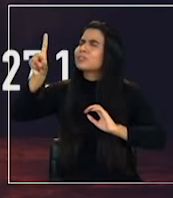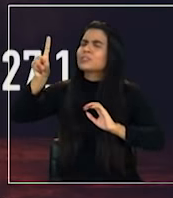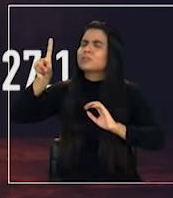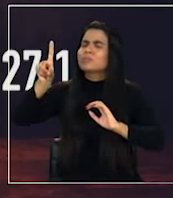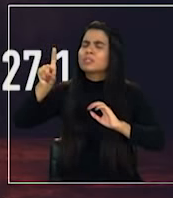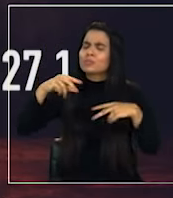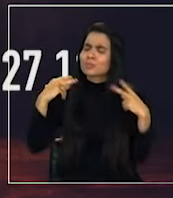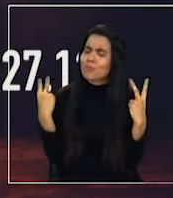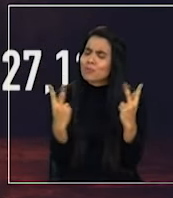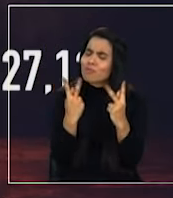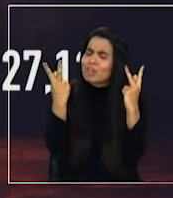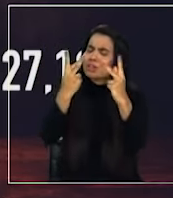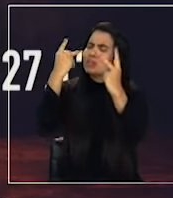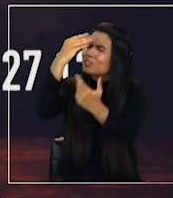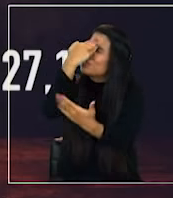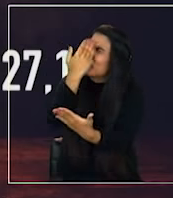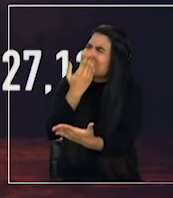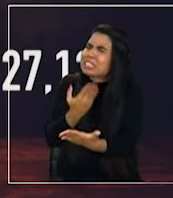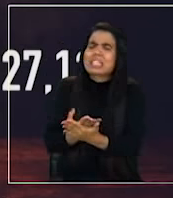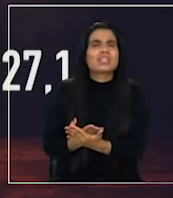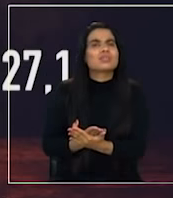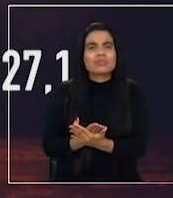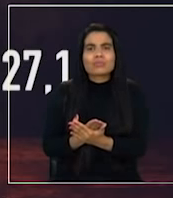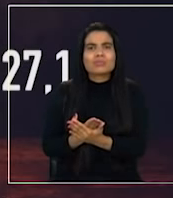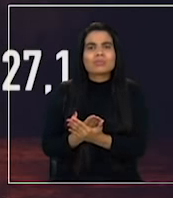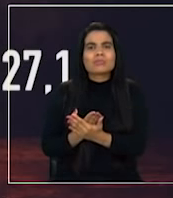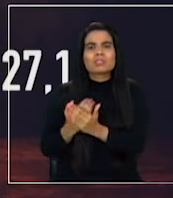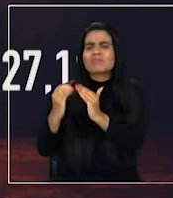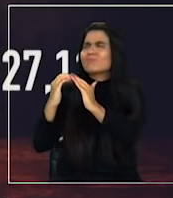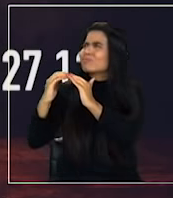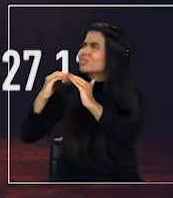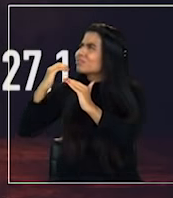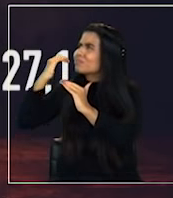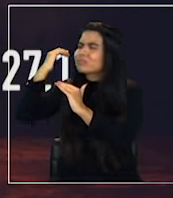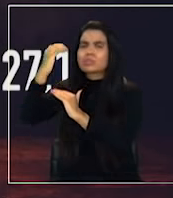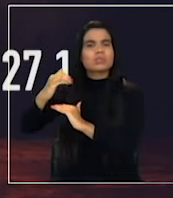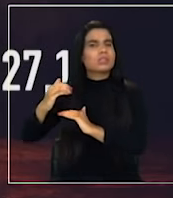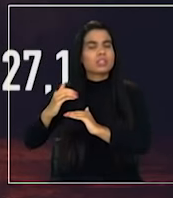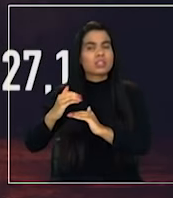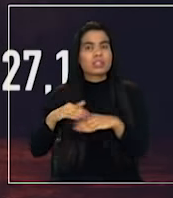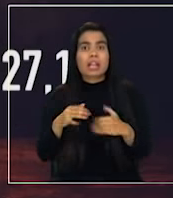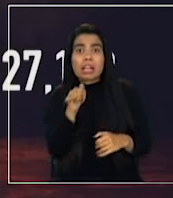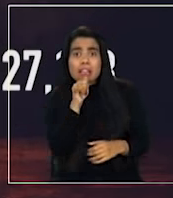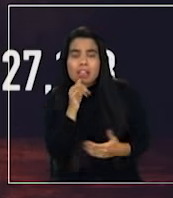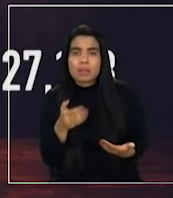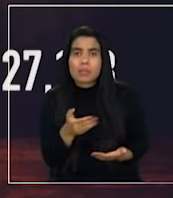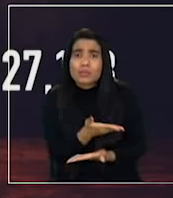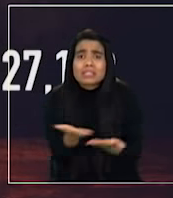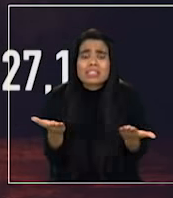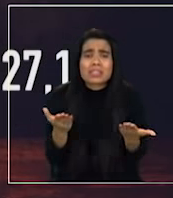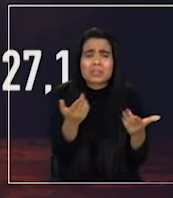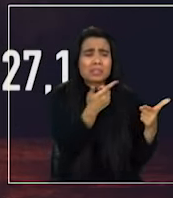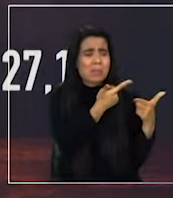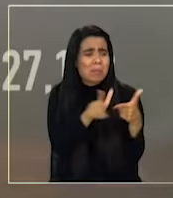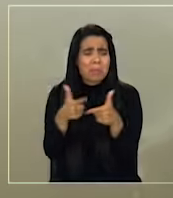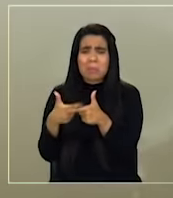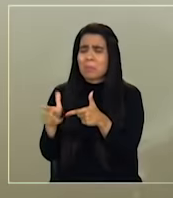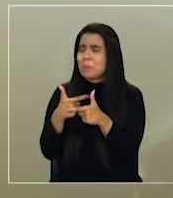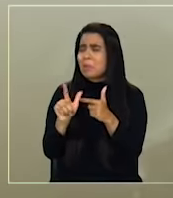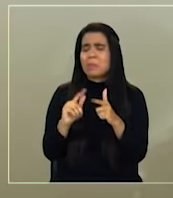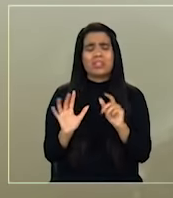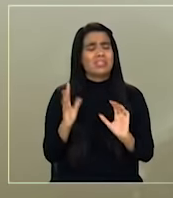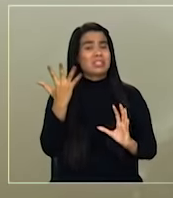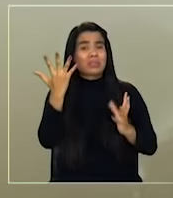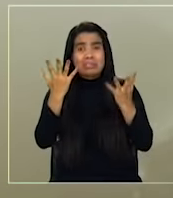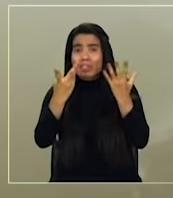de tudo. Tudo. Você que está passando por um problema aí, seja médico, seja financeiro, seja